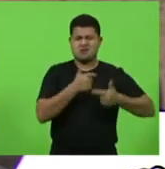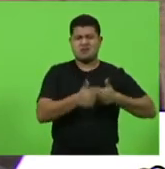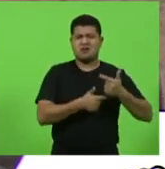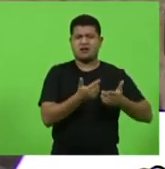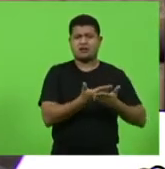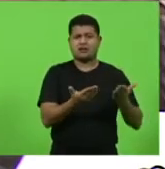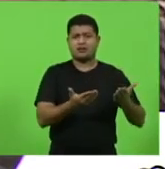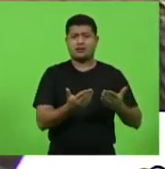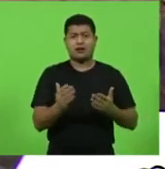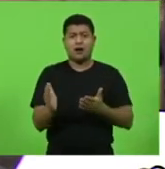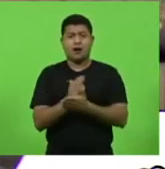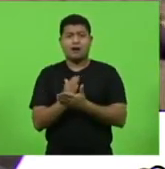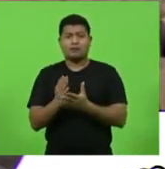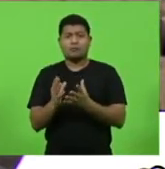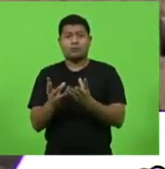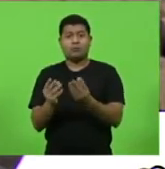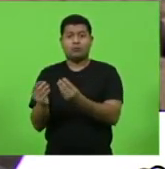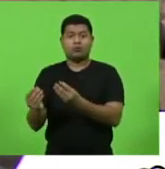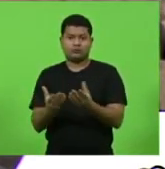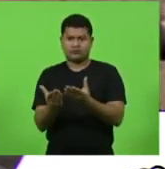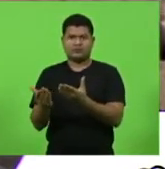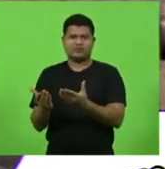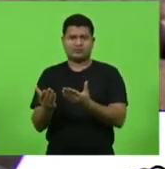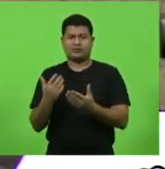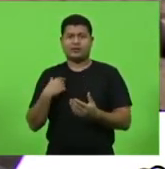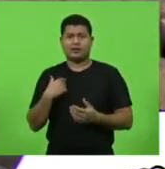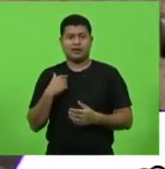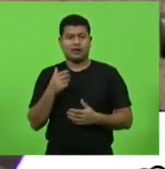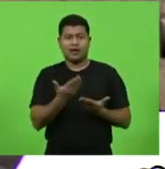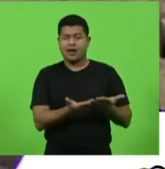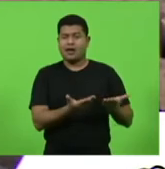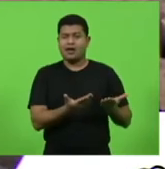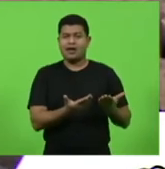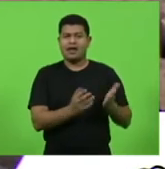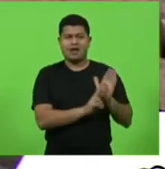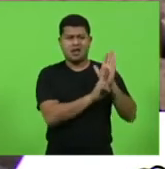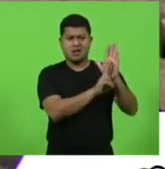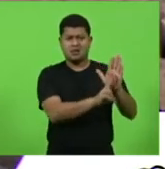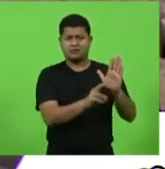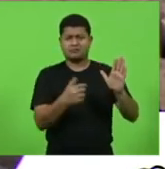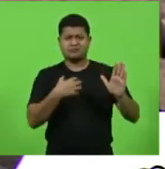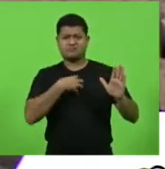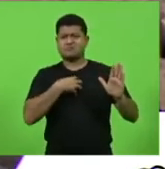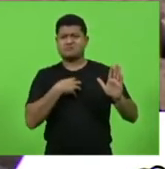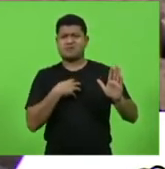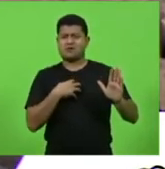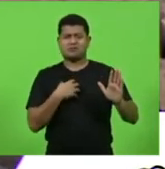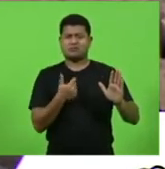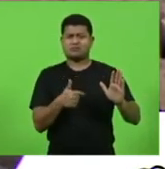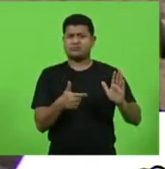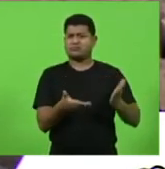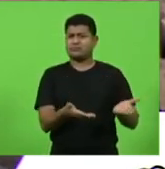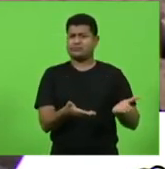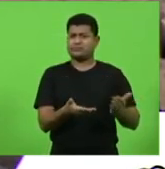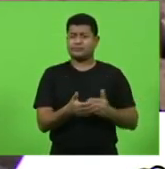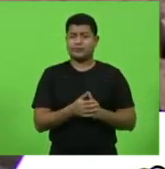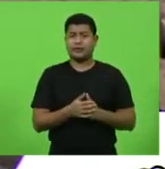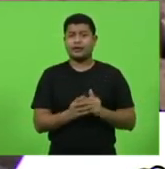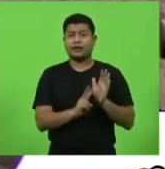se não a maioria, não se sente minimamente representada por esse sindicato que promoveu